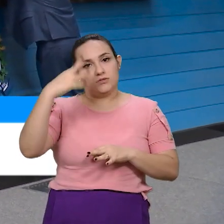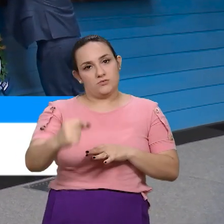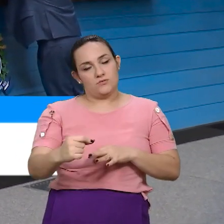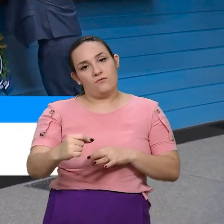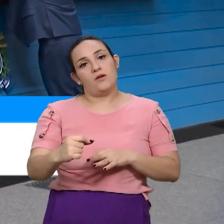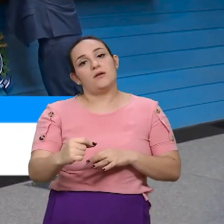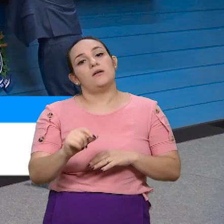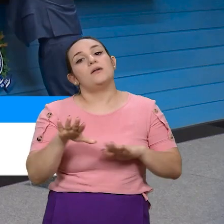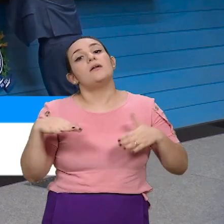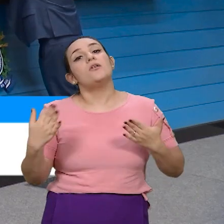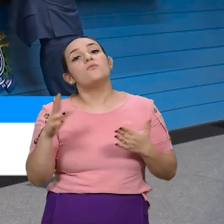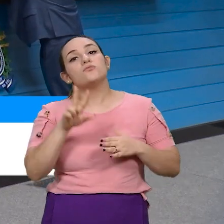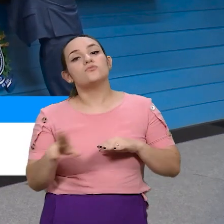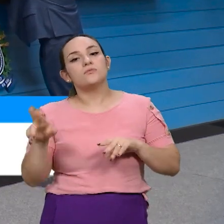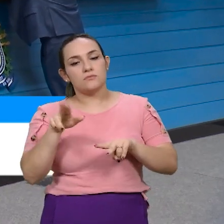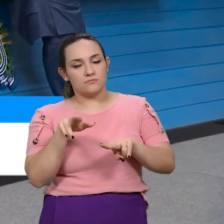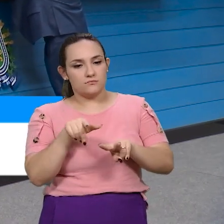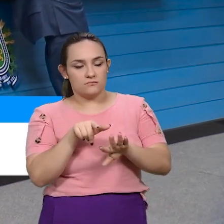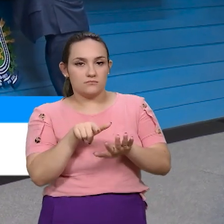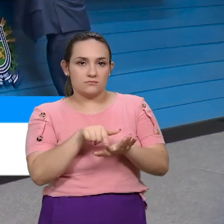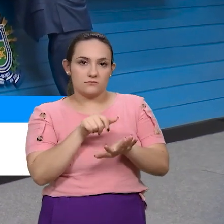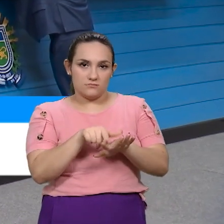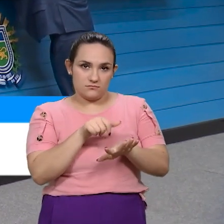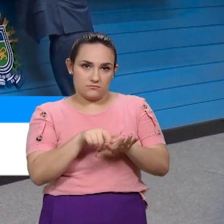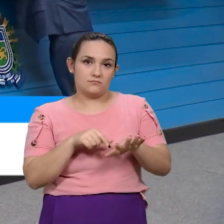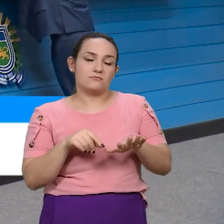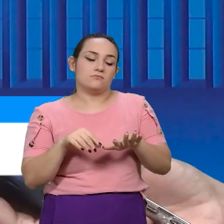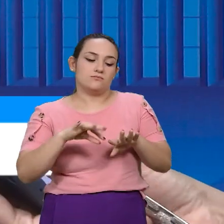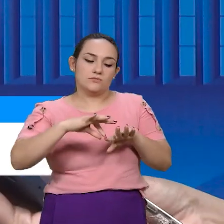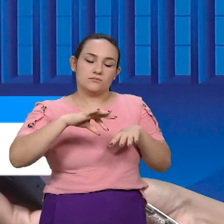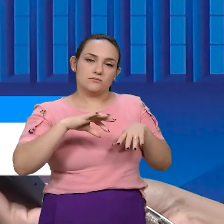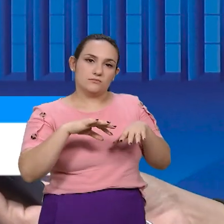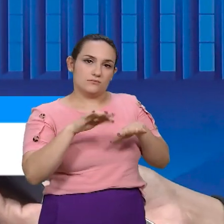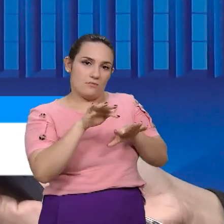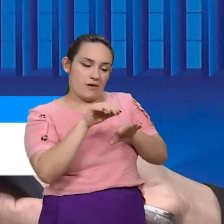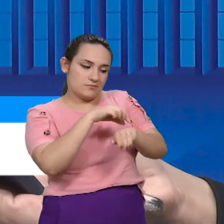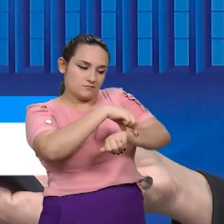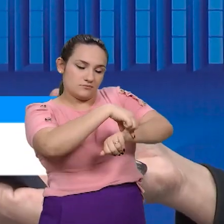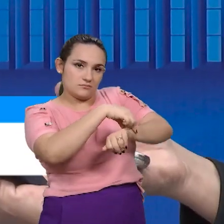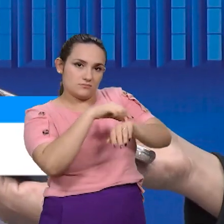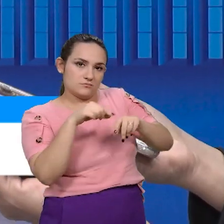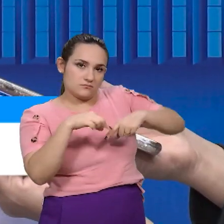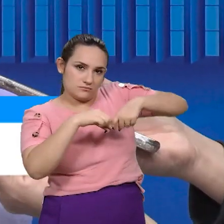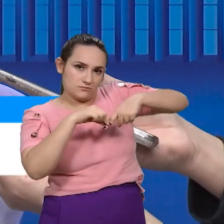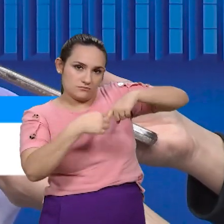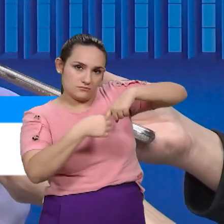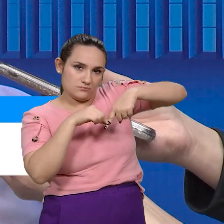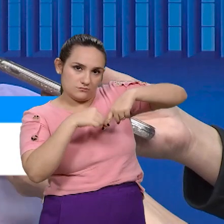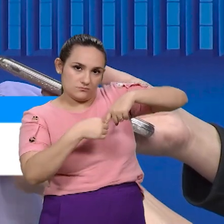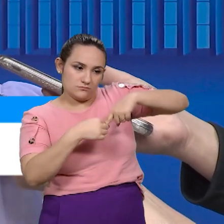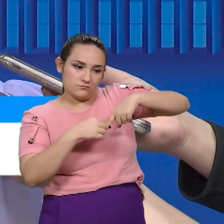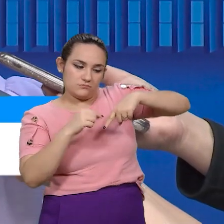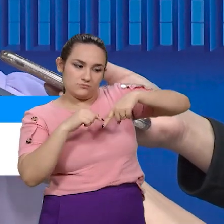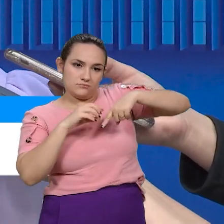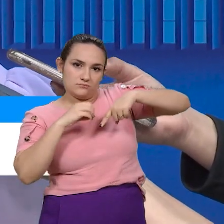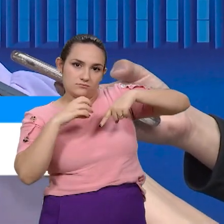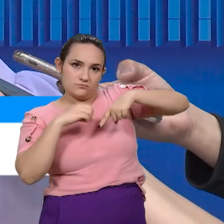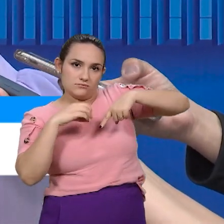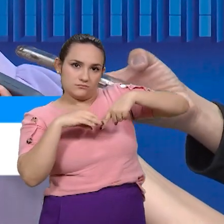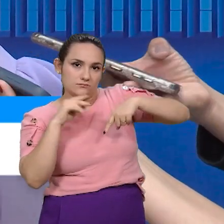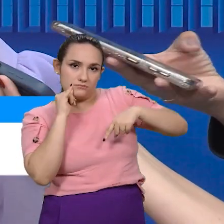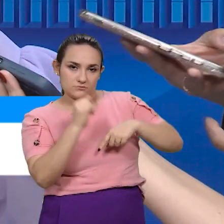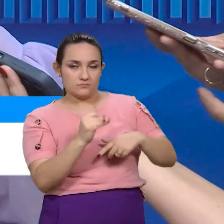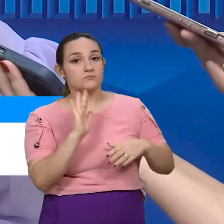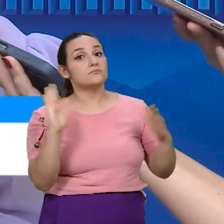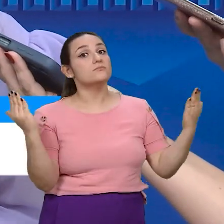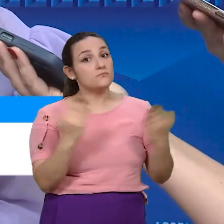essa tornozeleira vai ser, lógico, o judiciário. Nós já temos hoje no estado de Mato Grosso do Sul, neste ano,